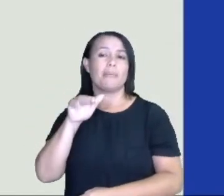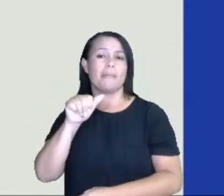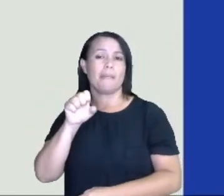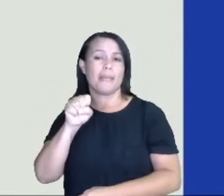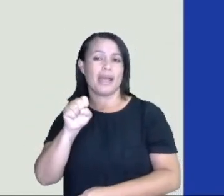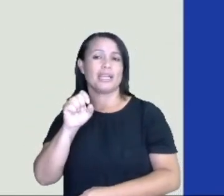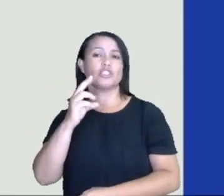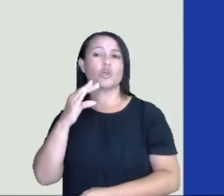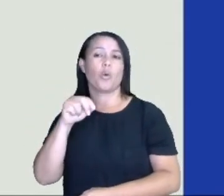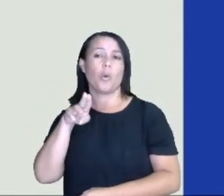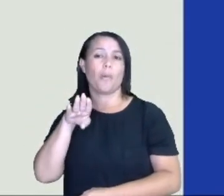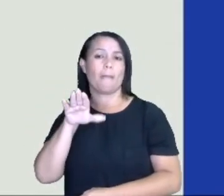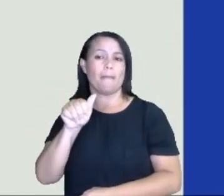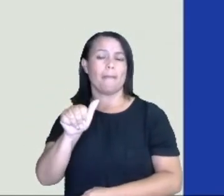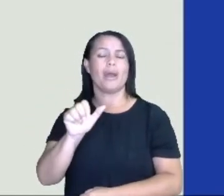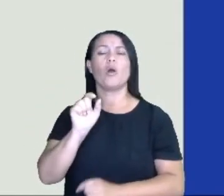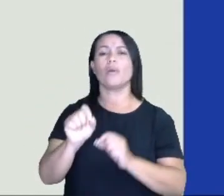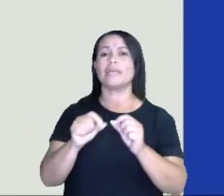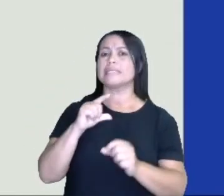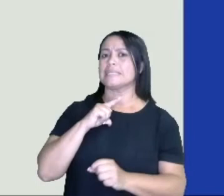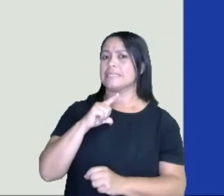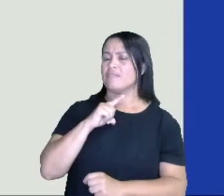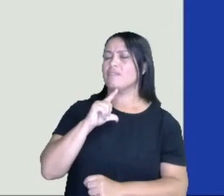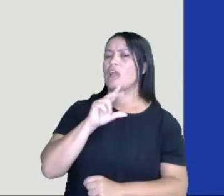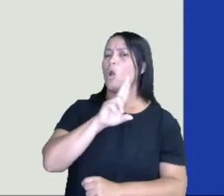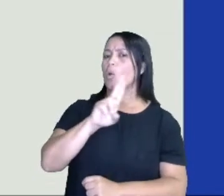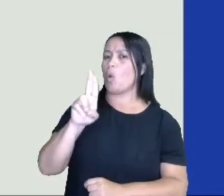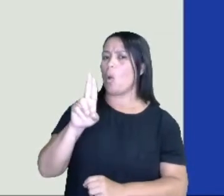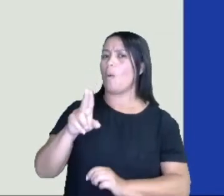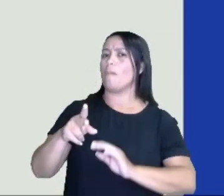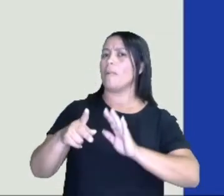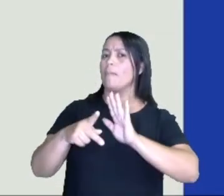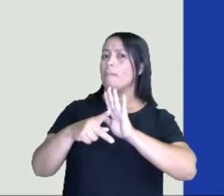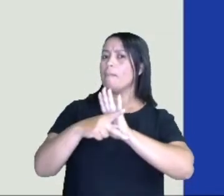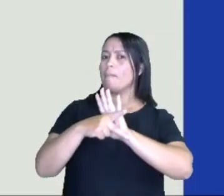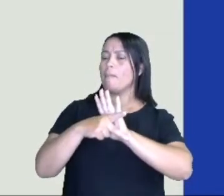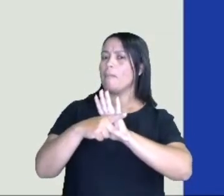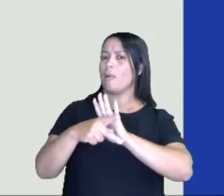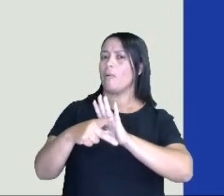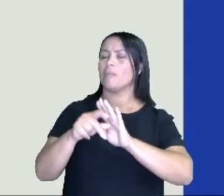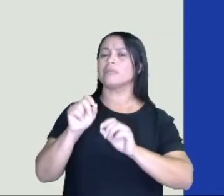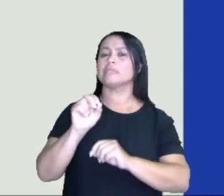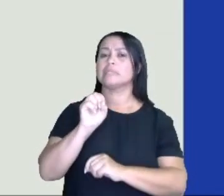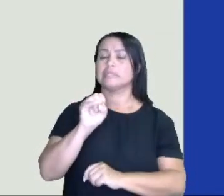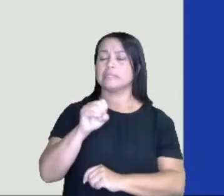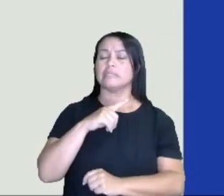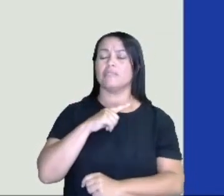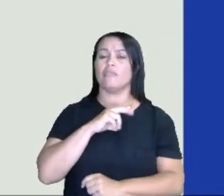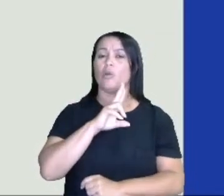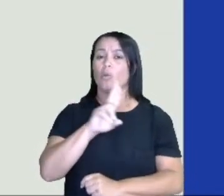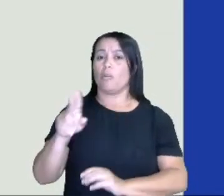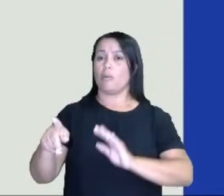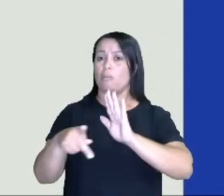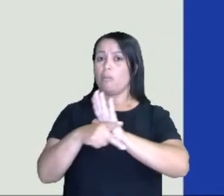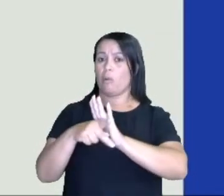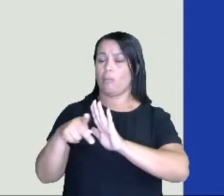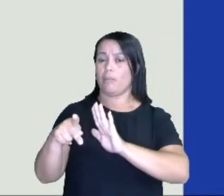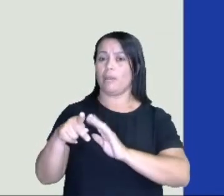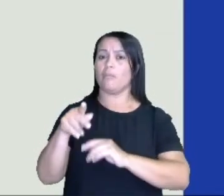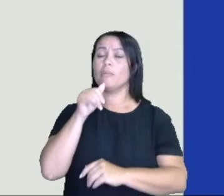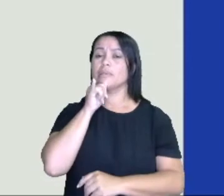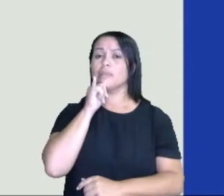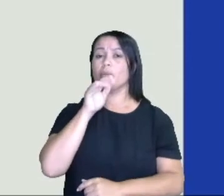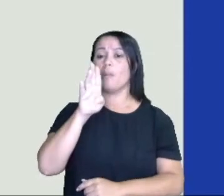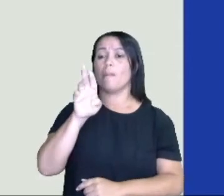um nome próprio, como por exemplo, Memórias póstumas de Brás Cubas.